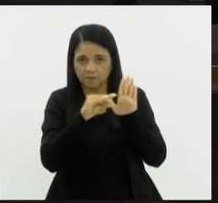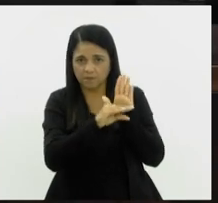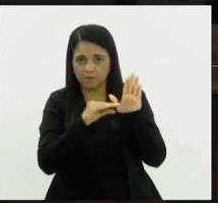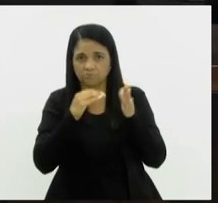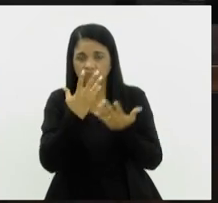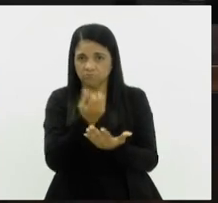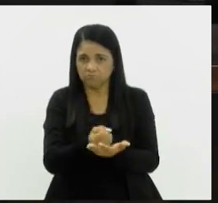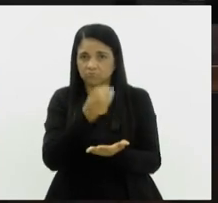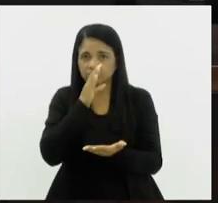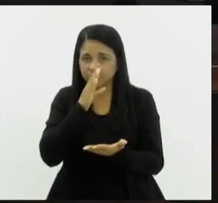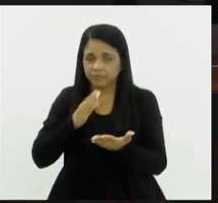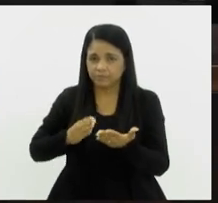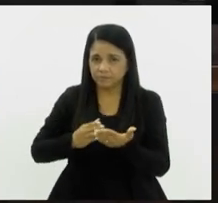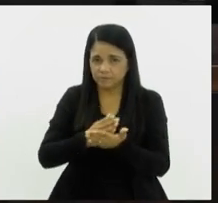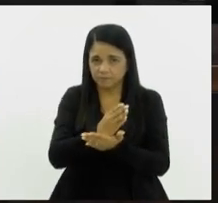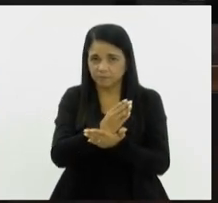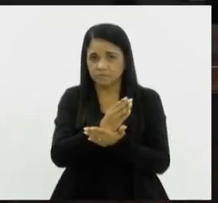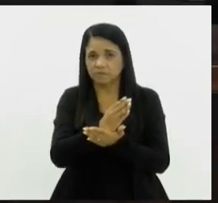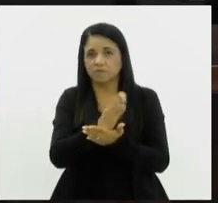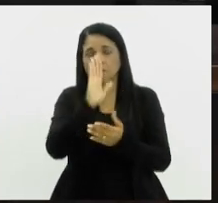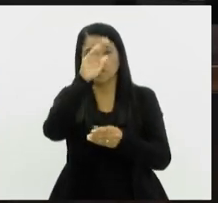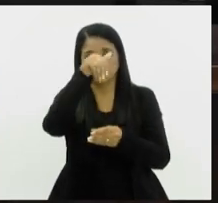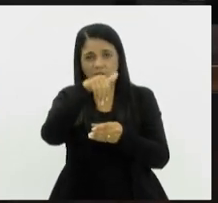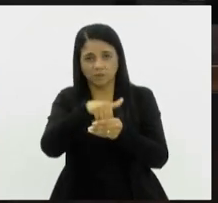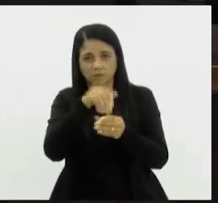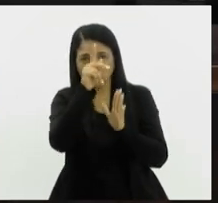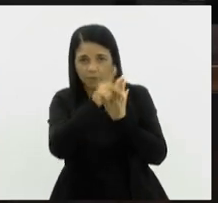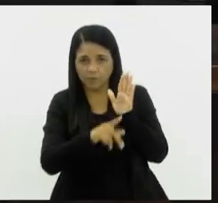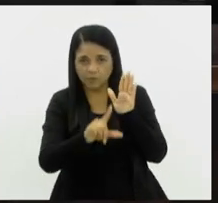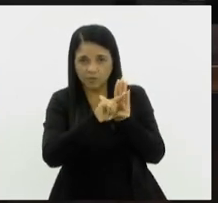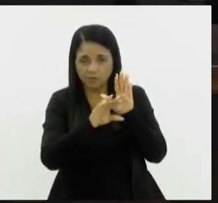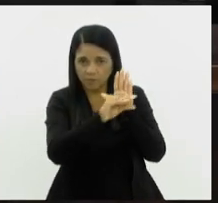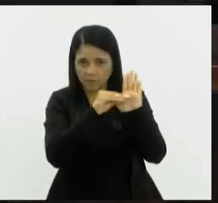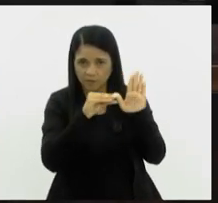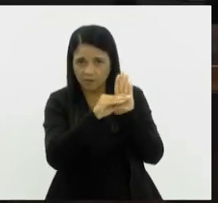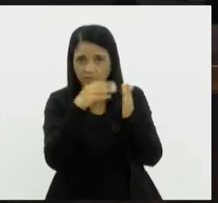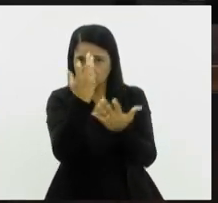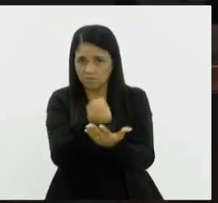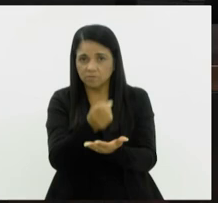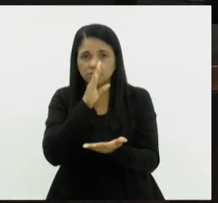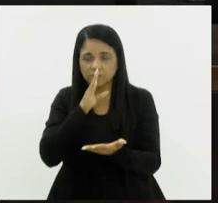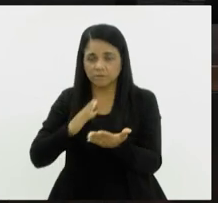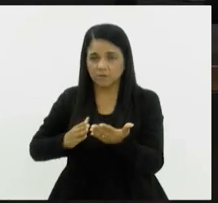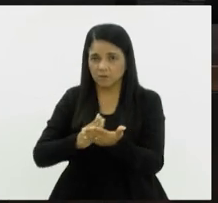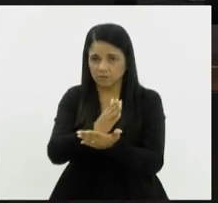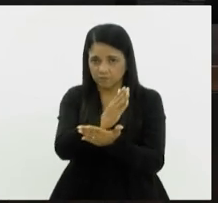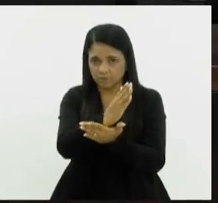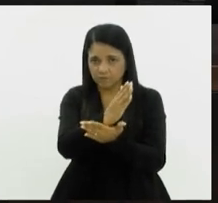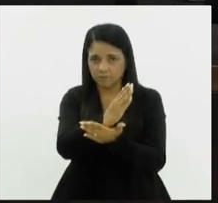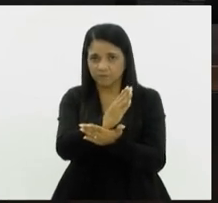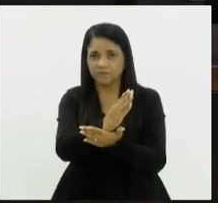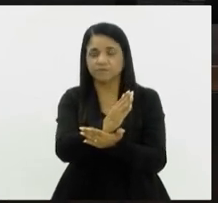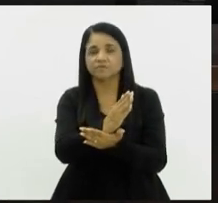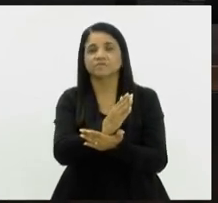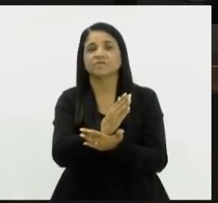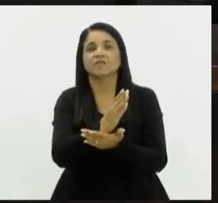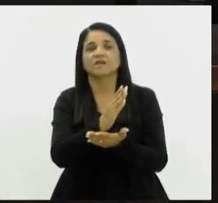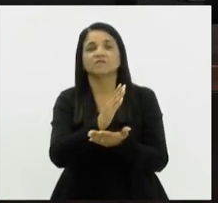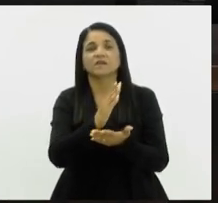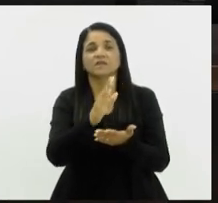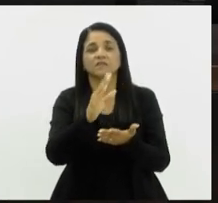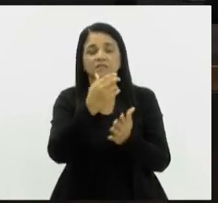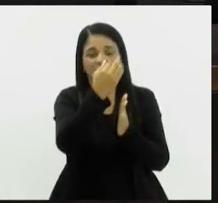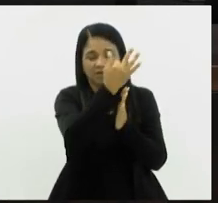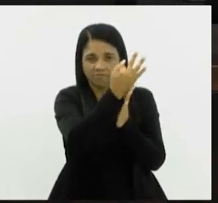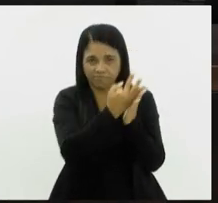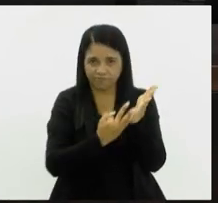aprovam, permaneçam como estão. Aprovado. Em votação, o projeto assim emendado. Senhores que aprovam, permaneçam como estão. Aprovado. Vai a redação